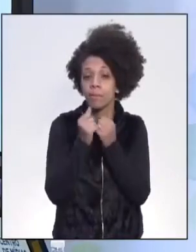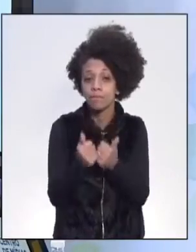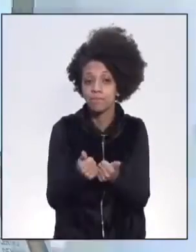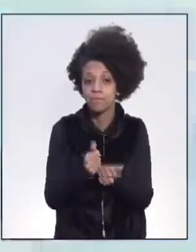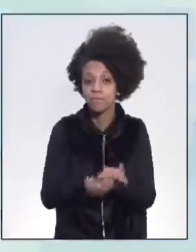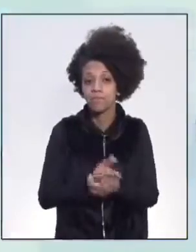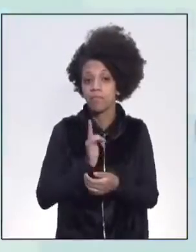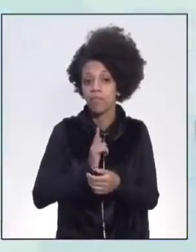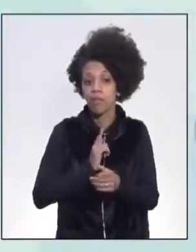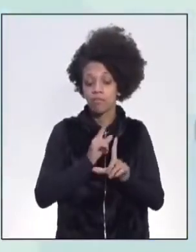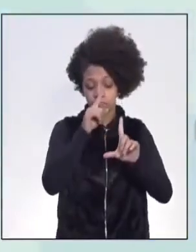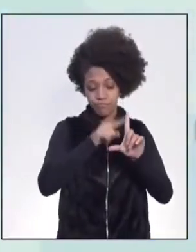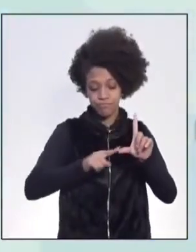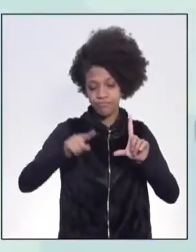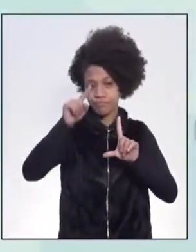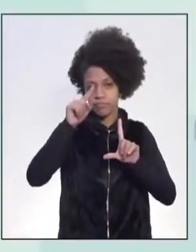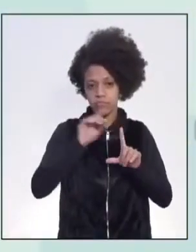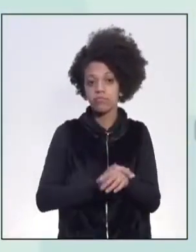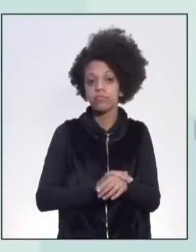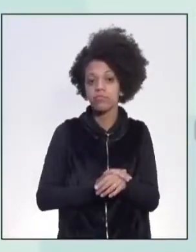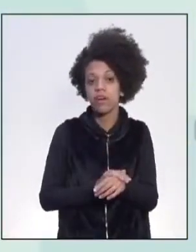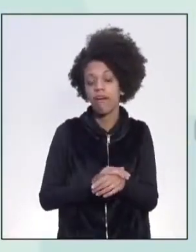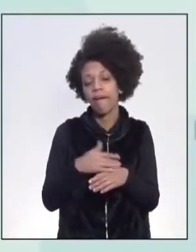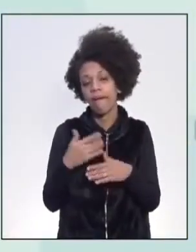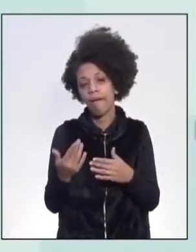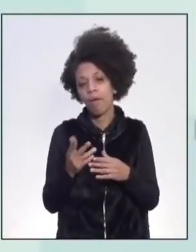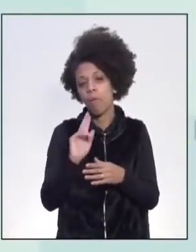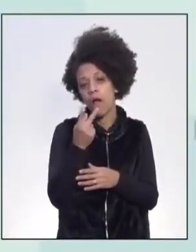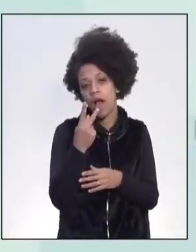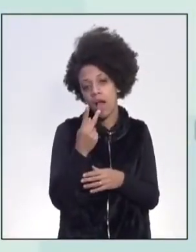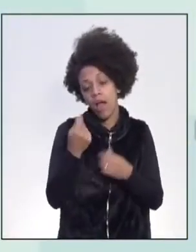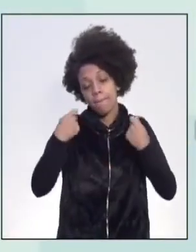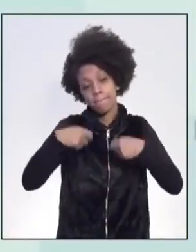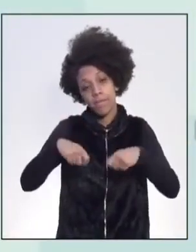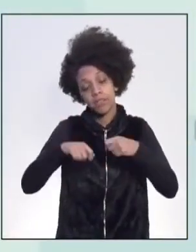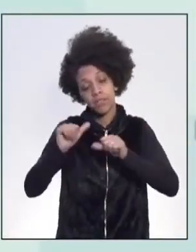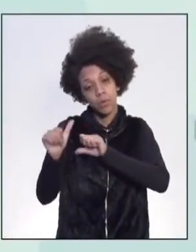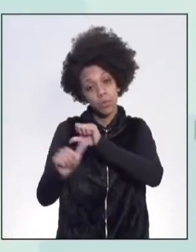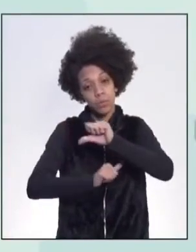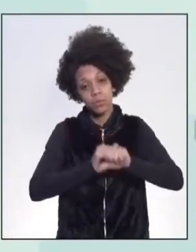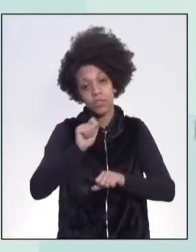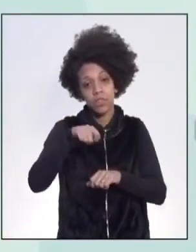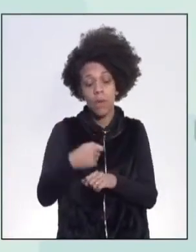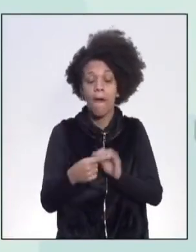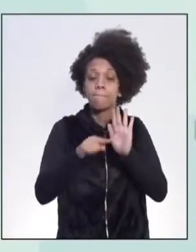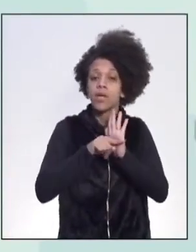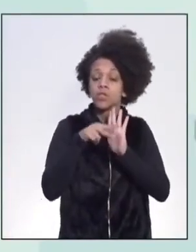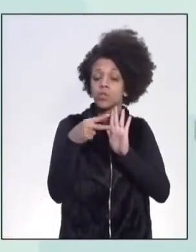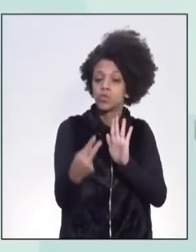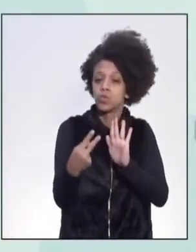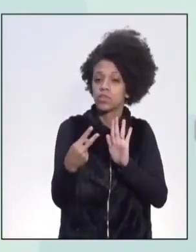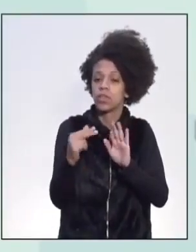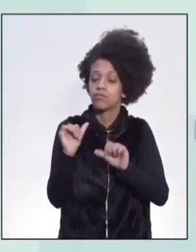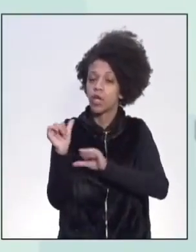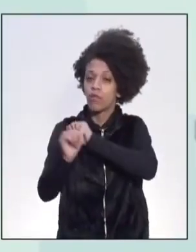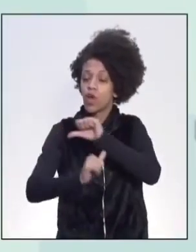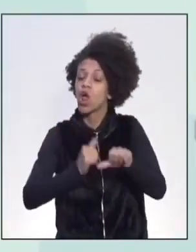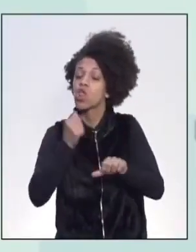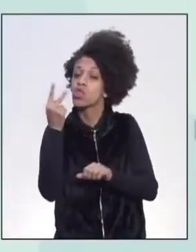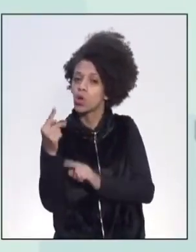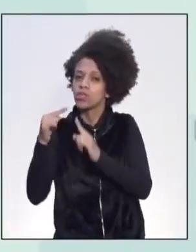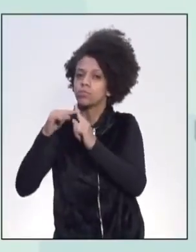gente tinha a parábola, a gente viu que a função era, o H tinha que trocar o sinal, então como aqui estava menos 2, virou 2